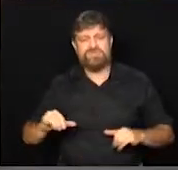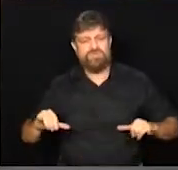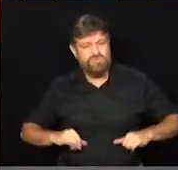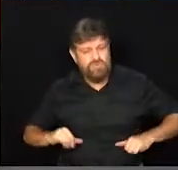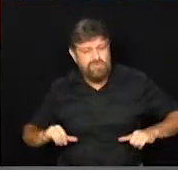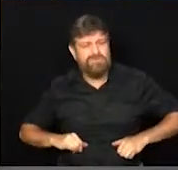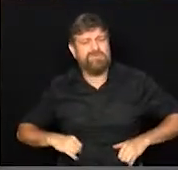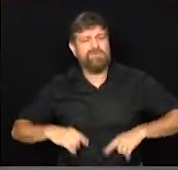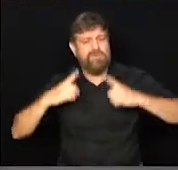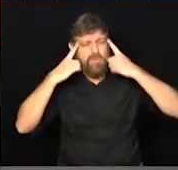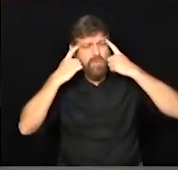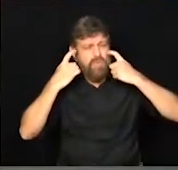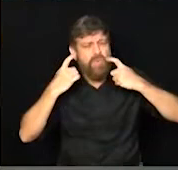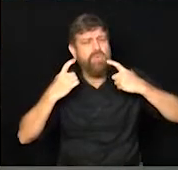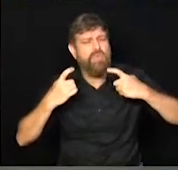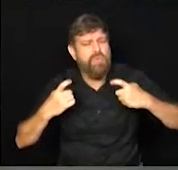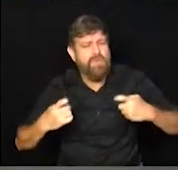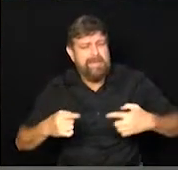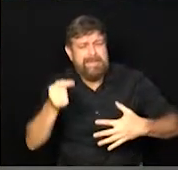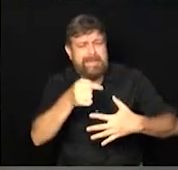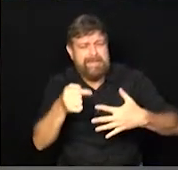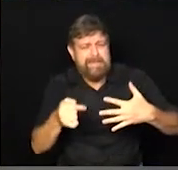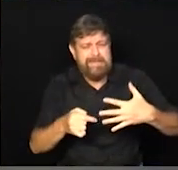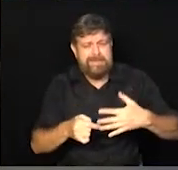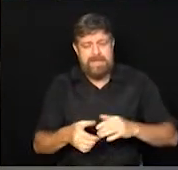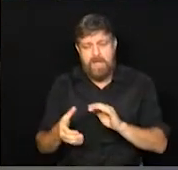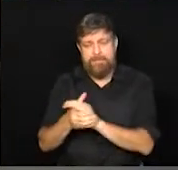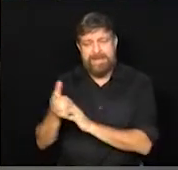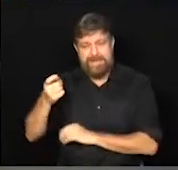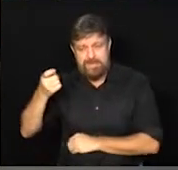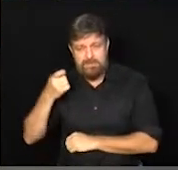violência. O ex-marido dela tentou